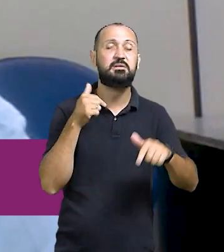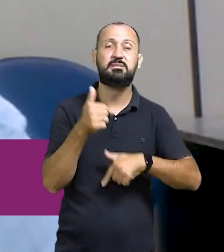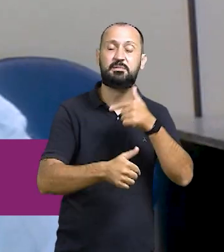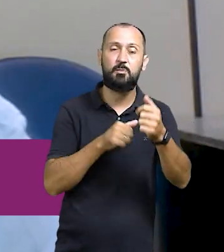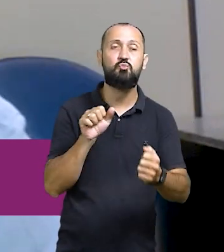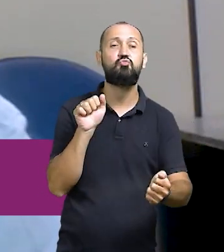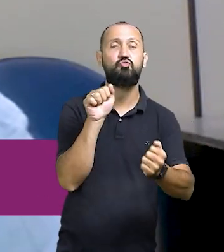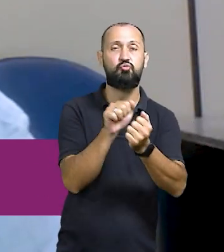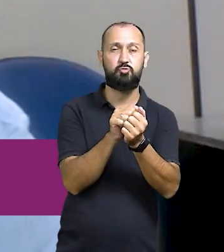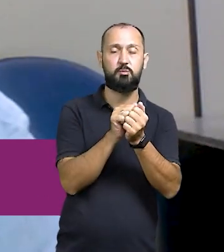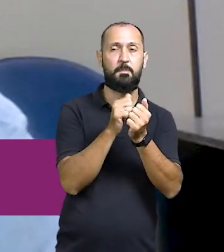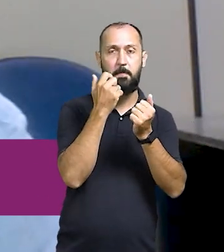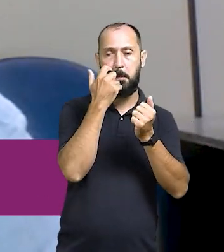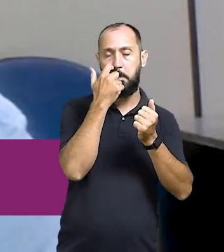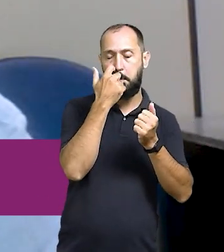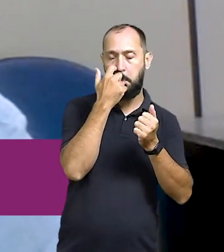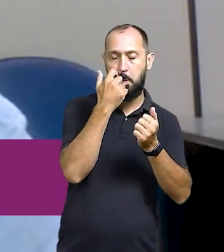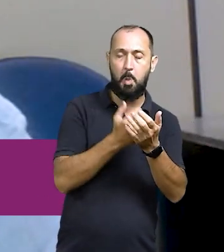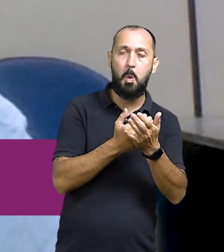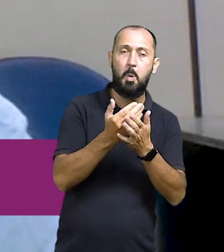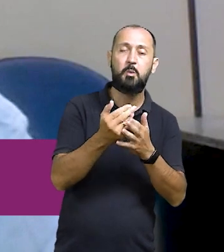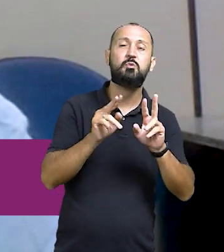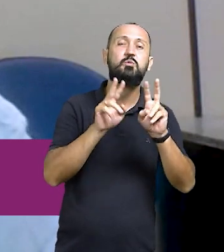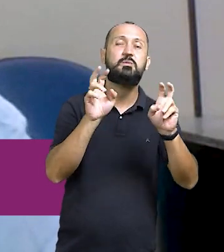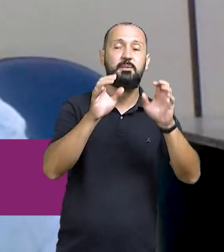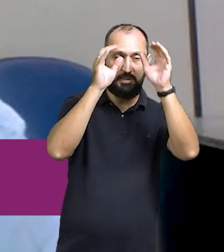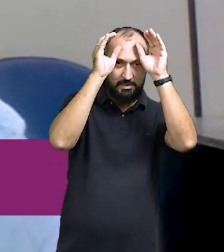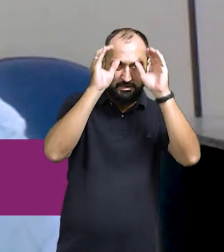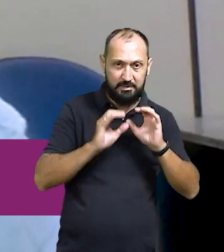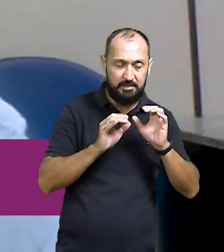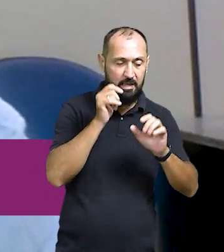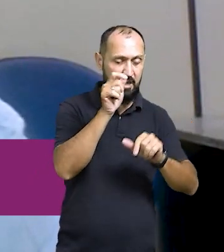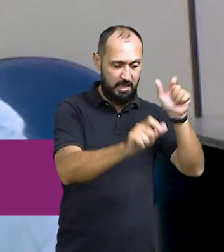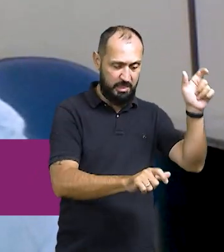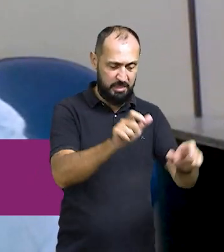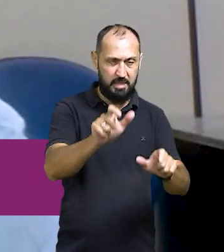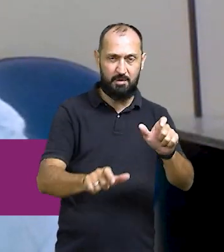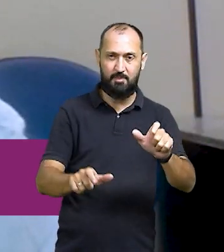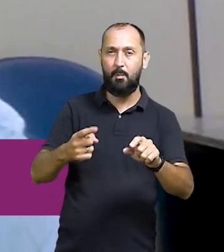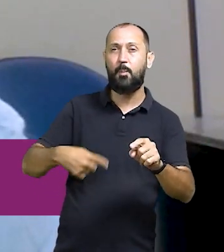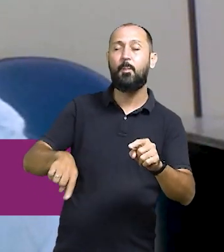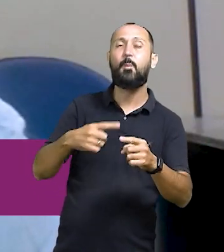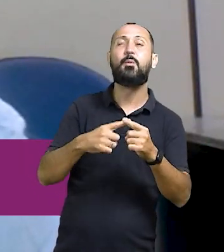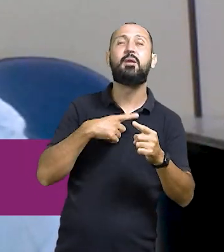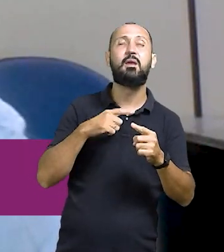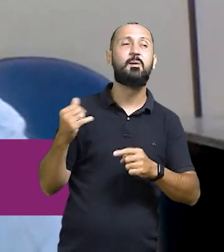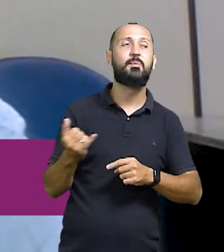nós representamos, também significa estar à frente da subsecretaria,